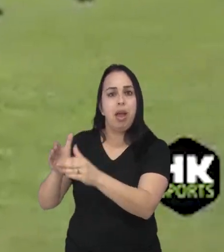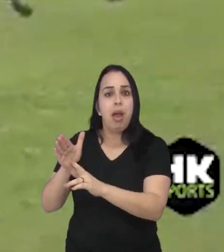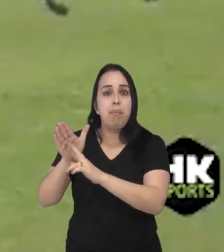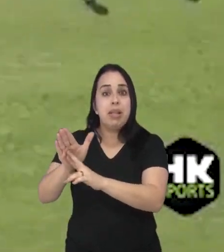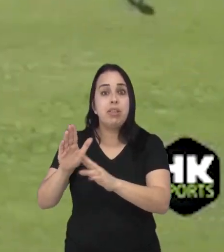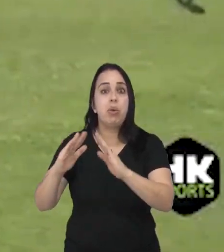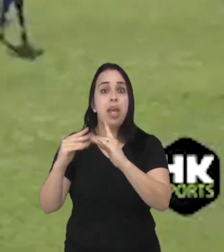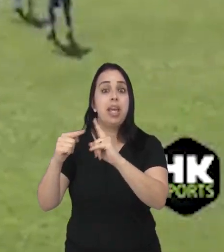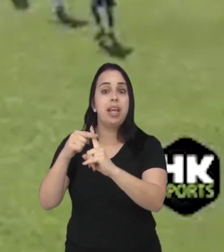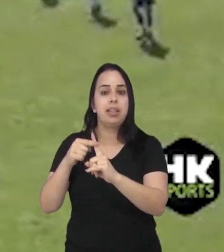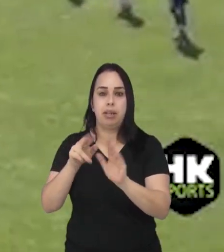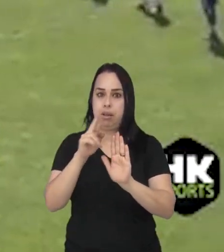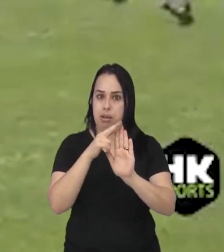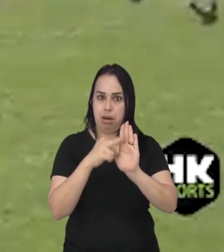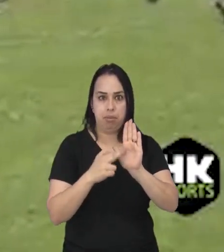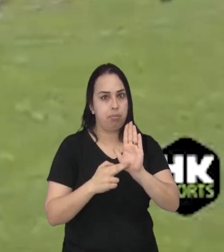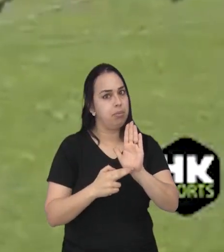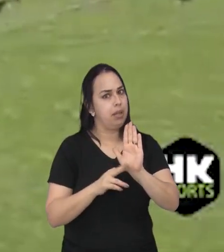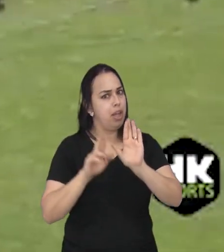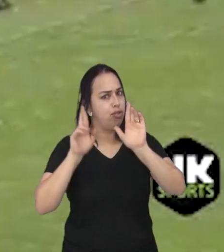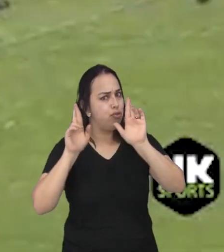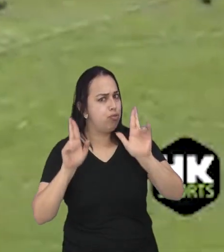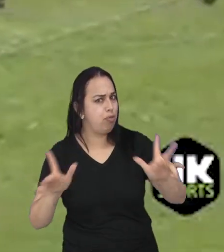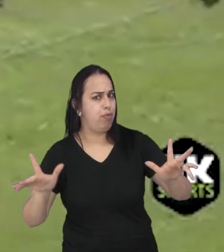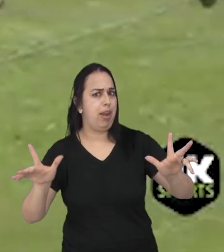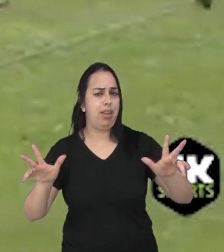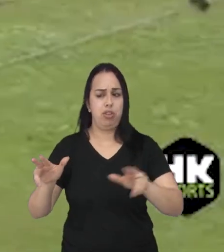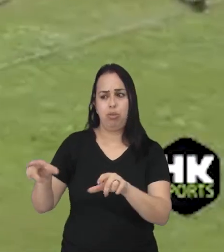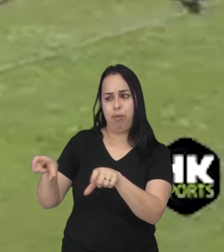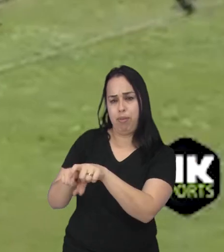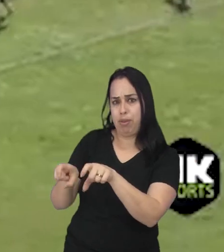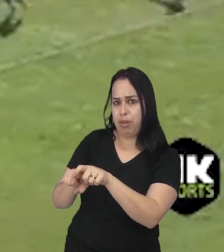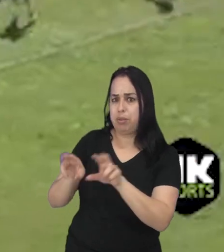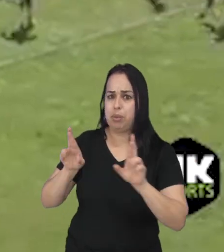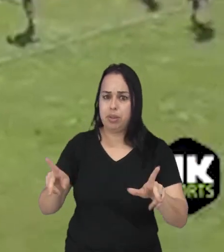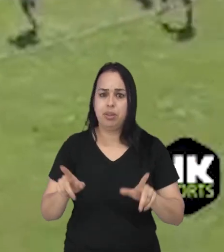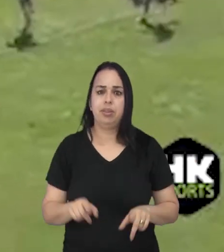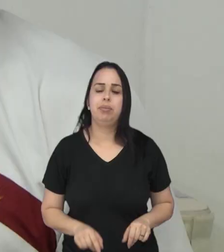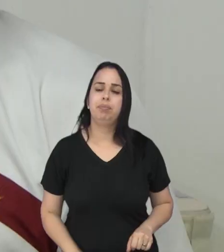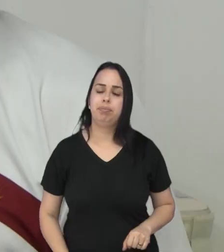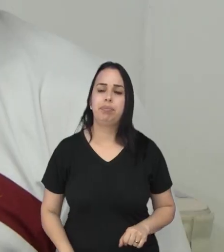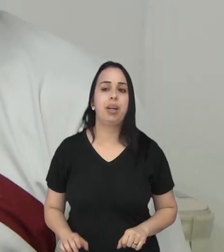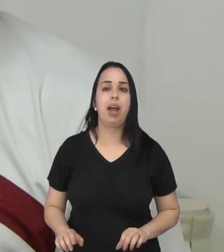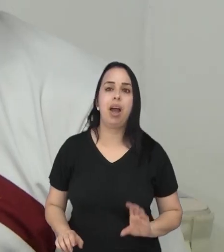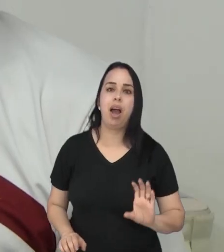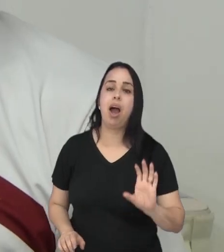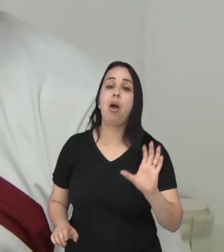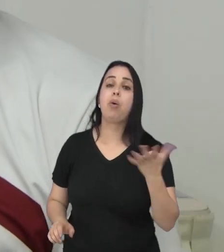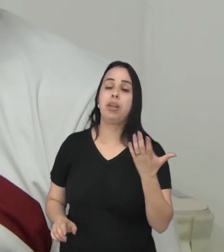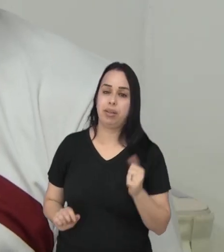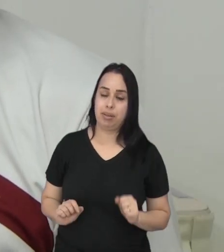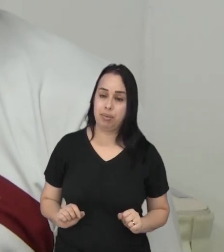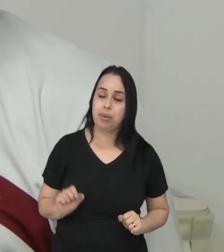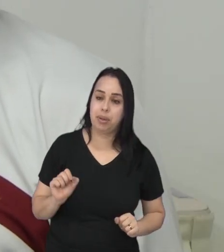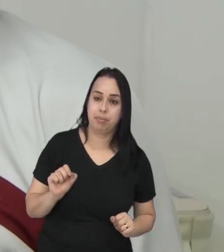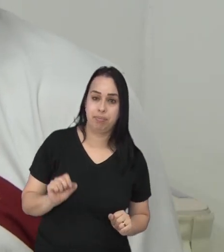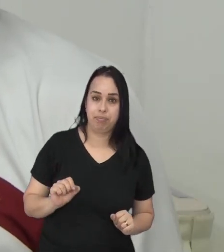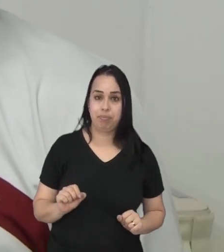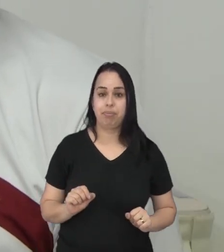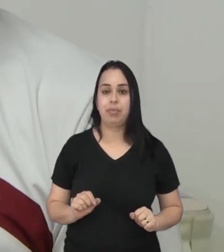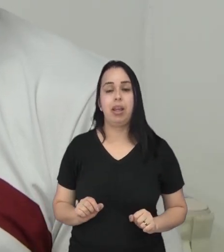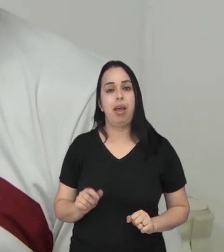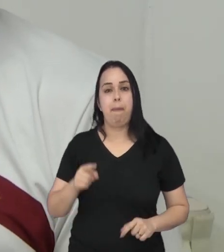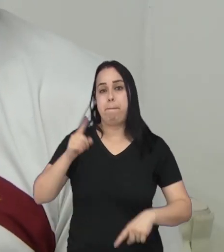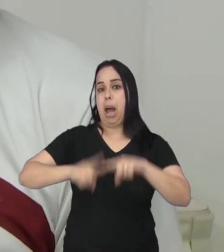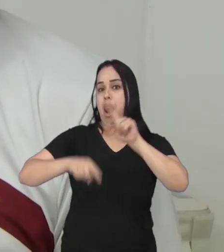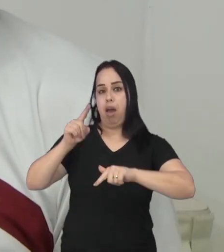um representando uma igreja. As regras são um pouco diferentes do futebol convencional. O que acontece? A diferença é o quê?